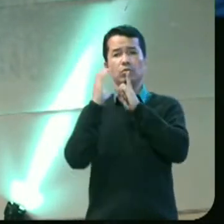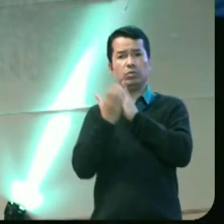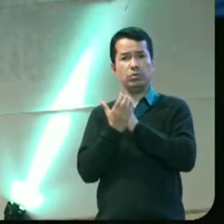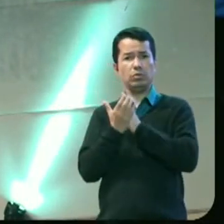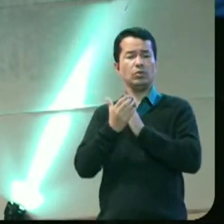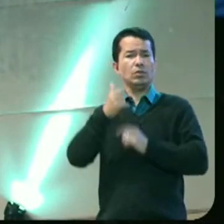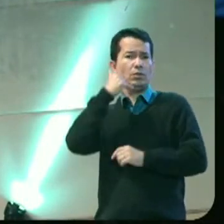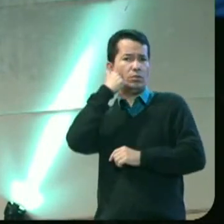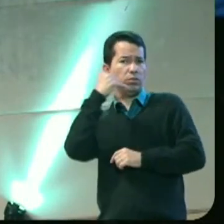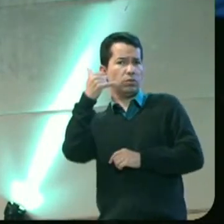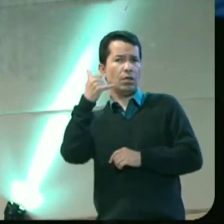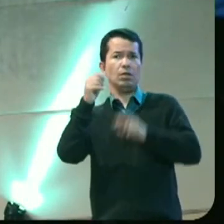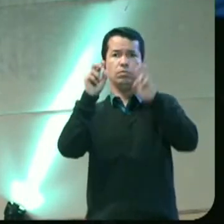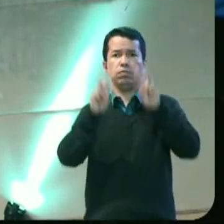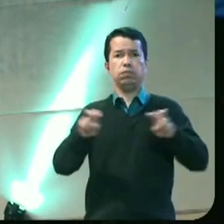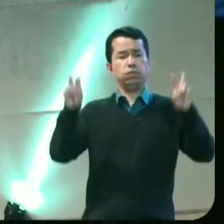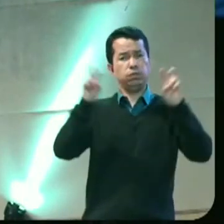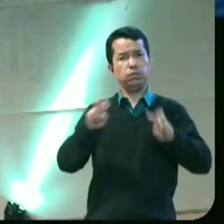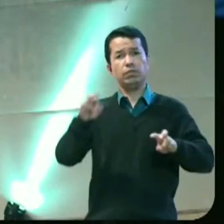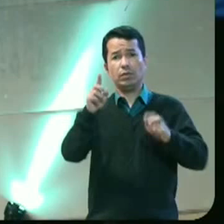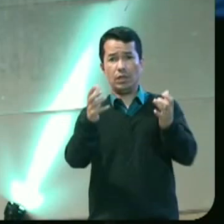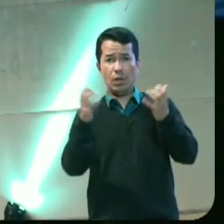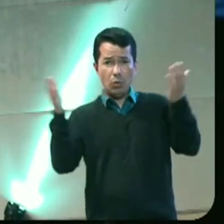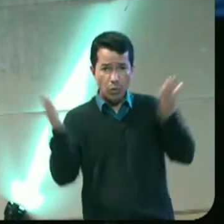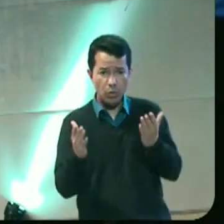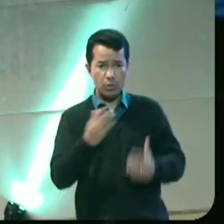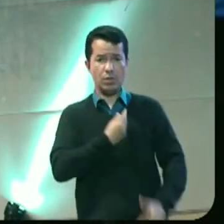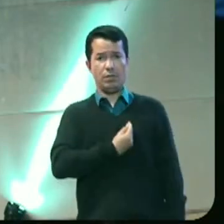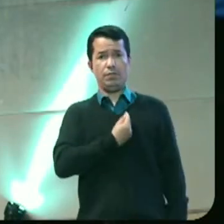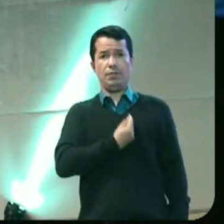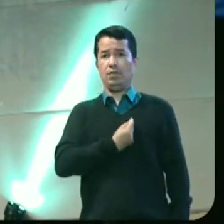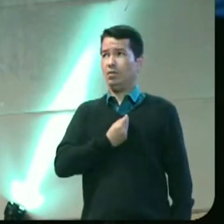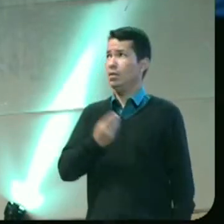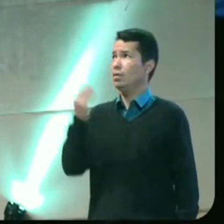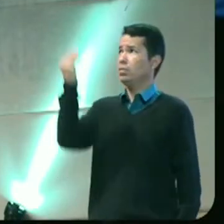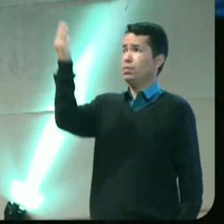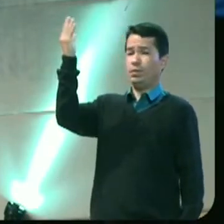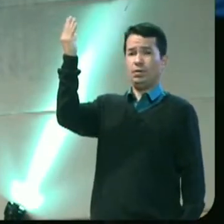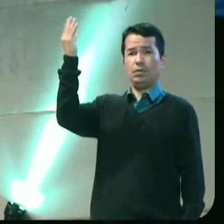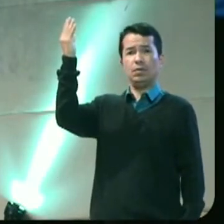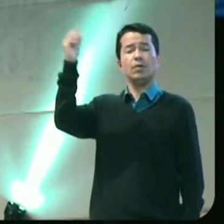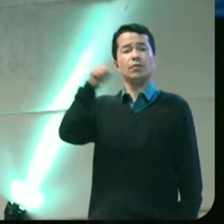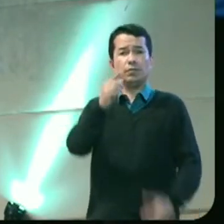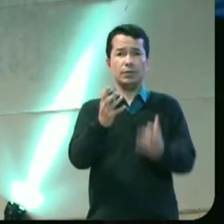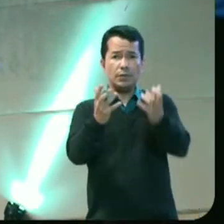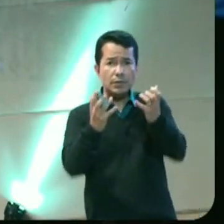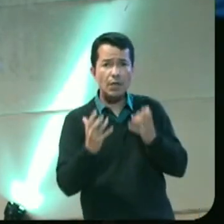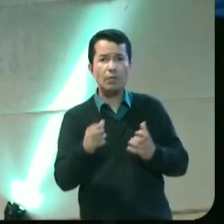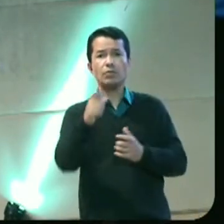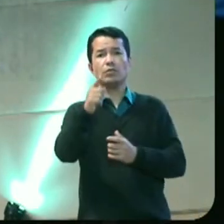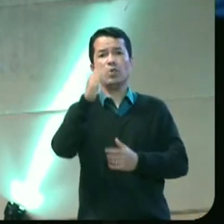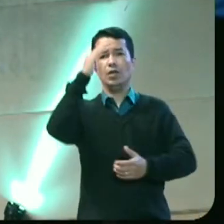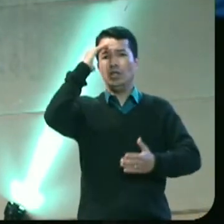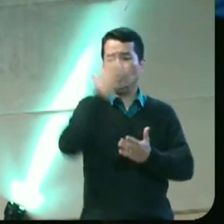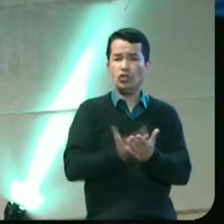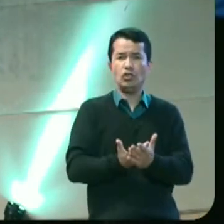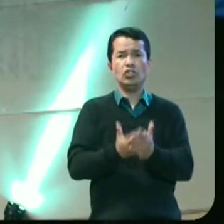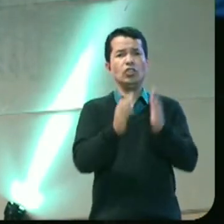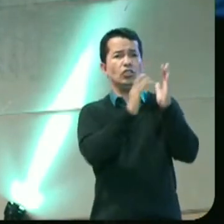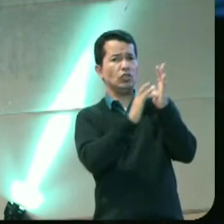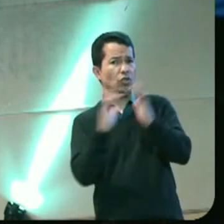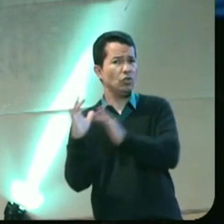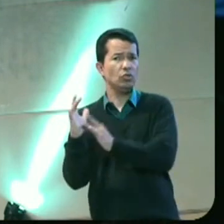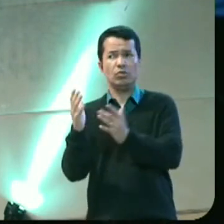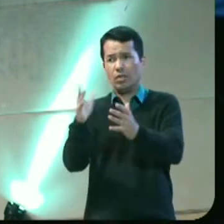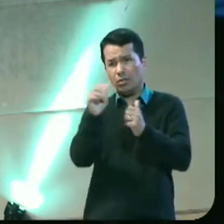quer entregar a vida para Jesus e falar: Jesus, eu entrego a minha vida ao Senhor, eu quero colocar minha fé, minha esperança sobre o Senhor, eu